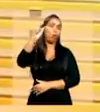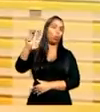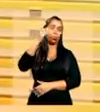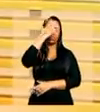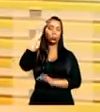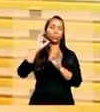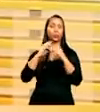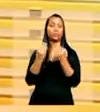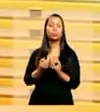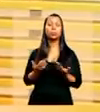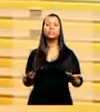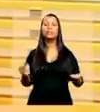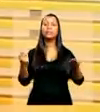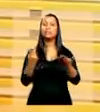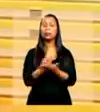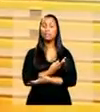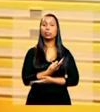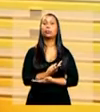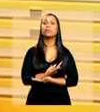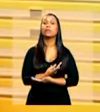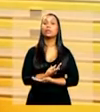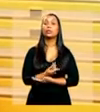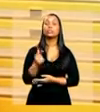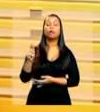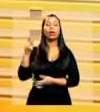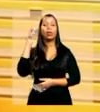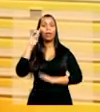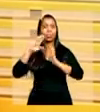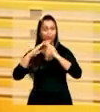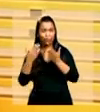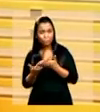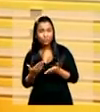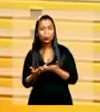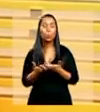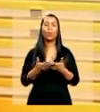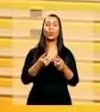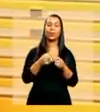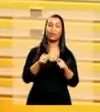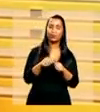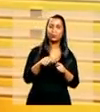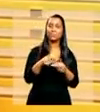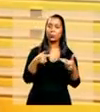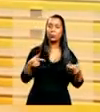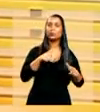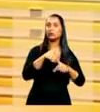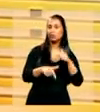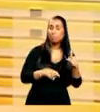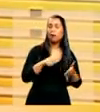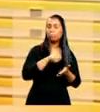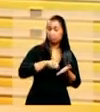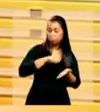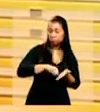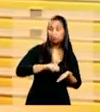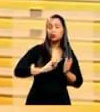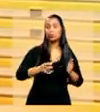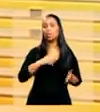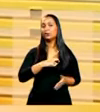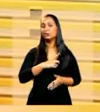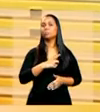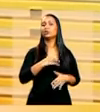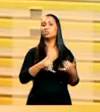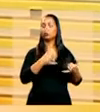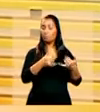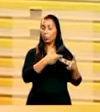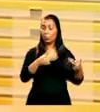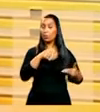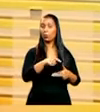um outro familiar. E, de repente, ali na escola que ela fazia determinadas tarefas ou já tinha